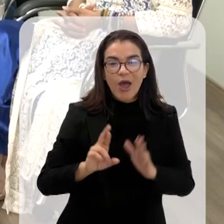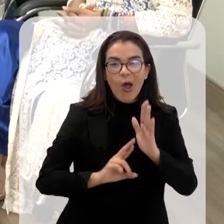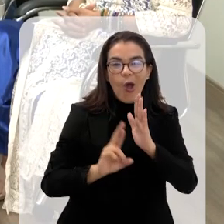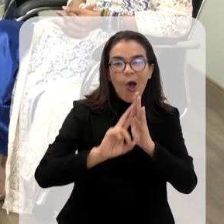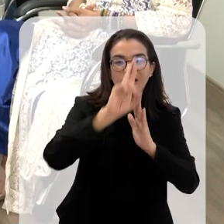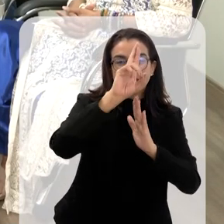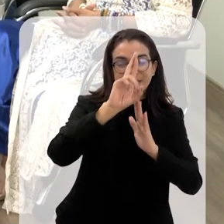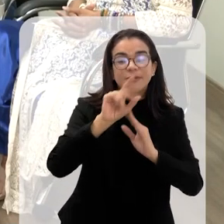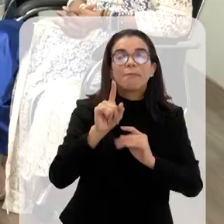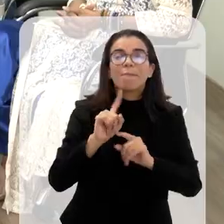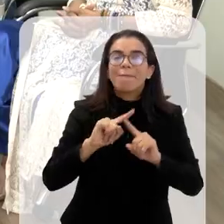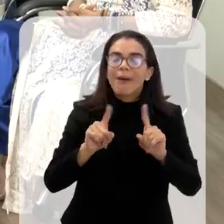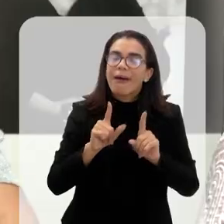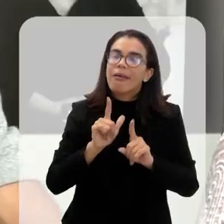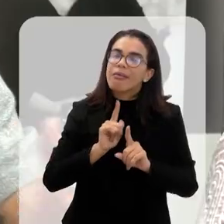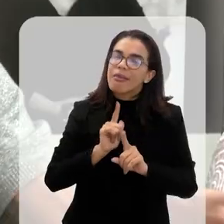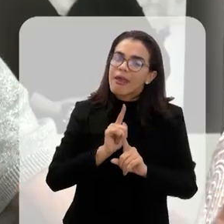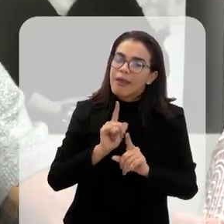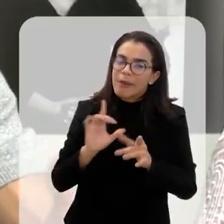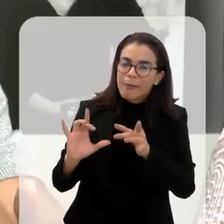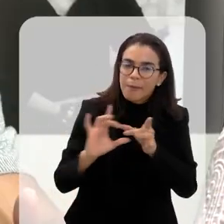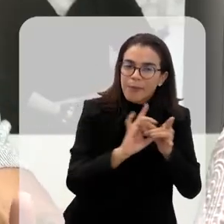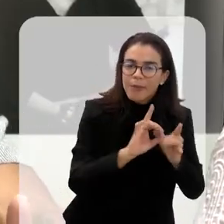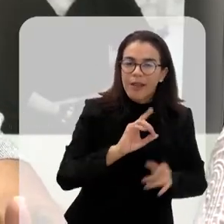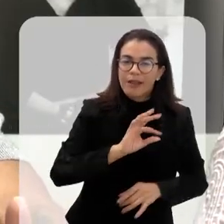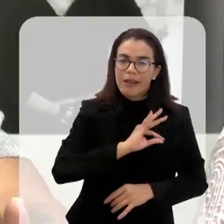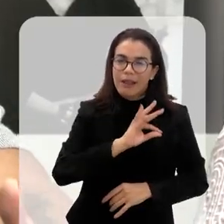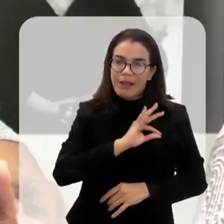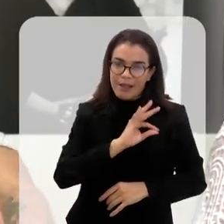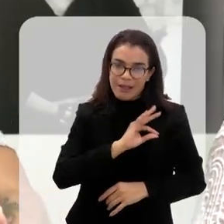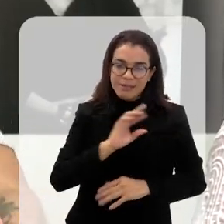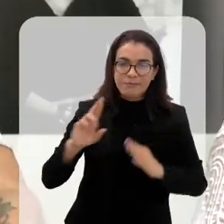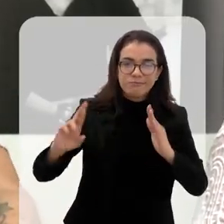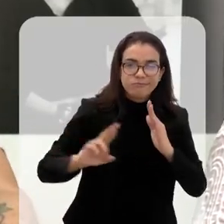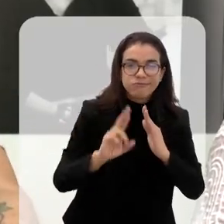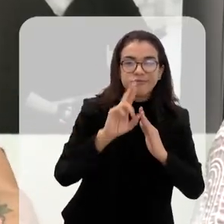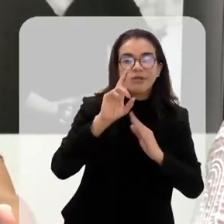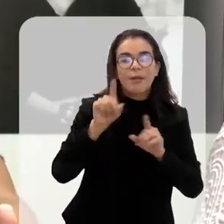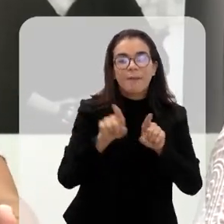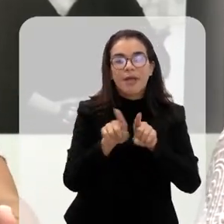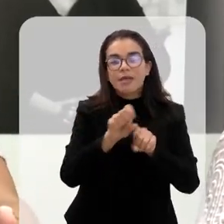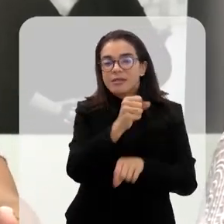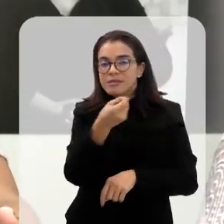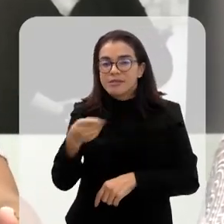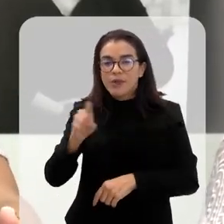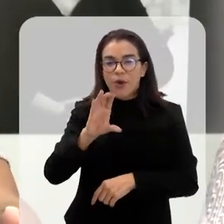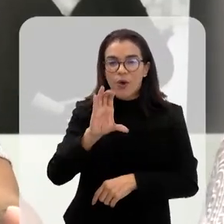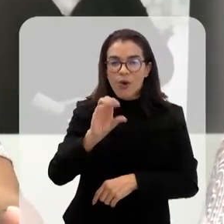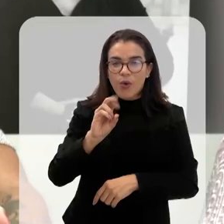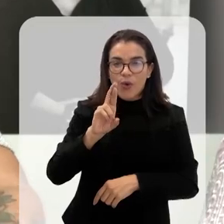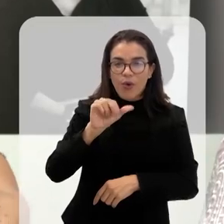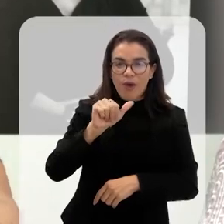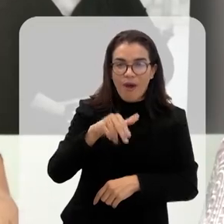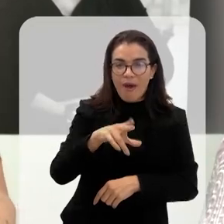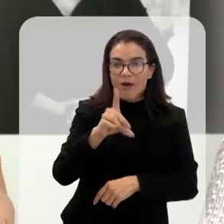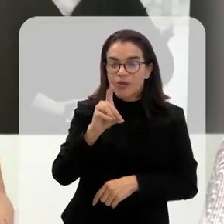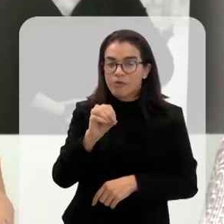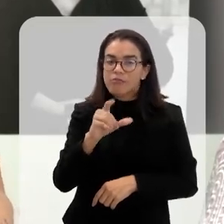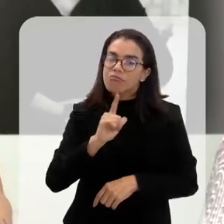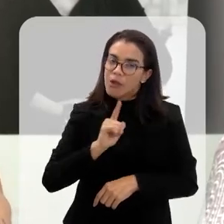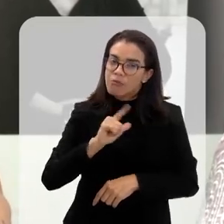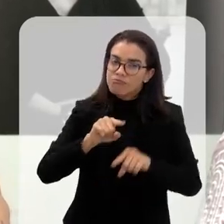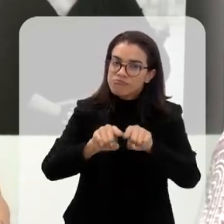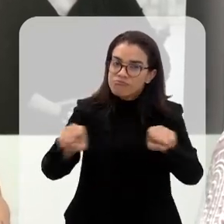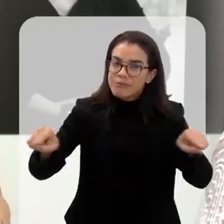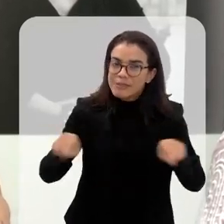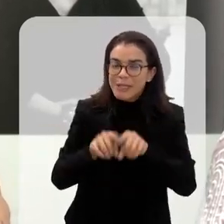uma ligação com a delegacia da Rocinha, ali é 11DP, São Conrado. Eles criaram uma sala